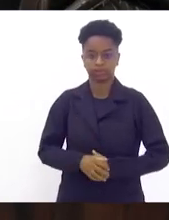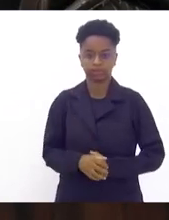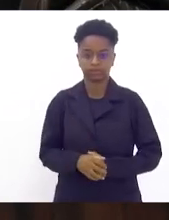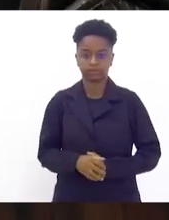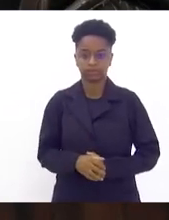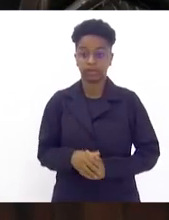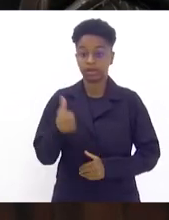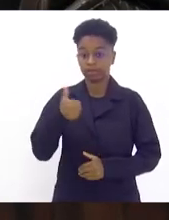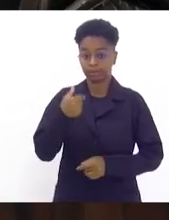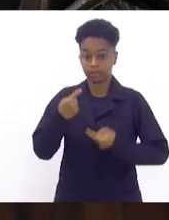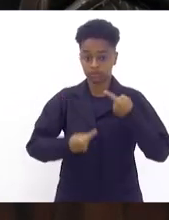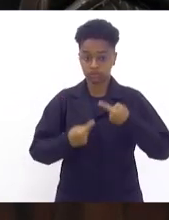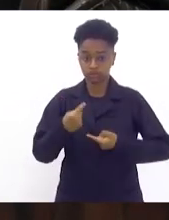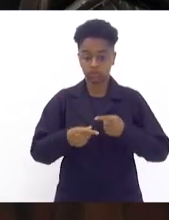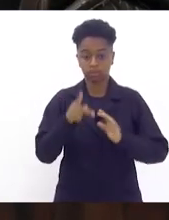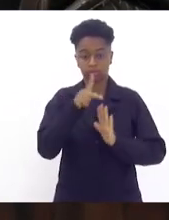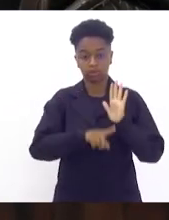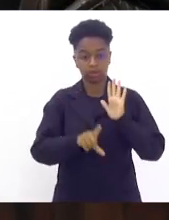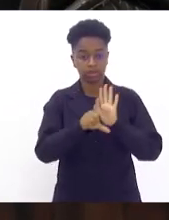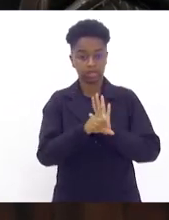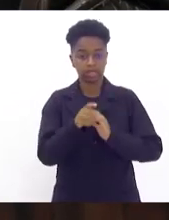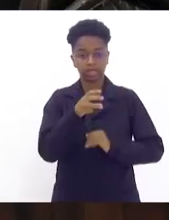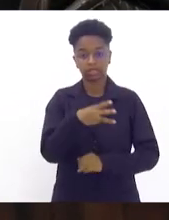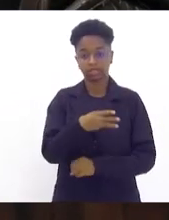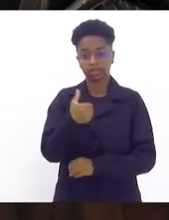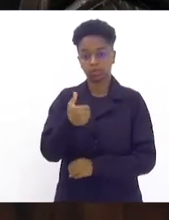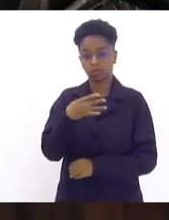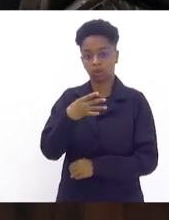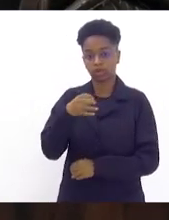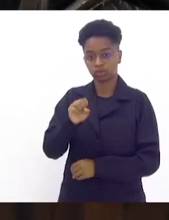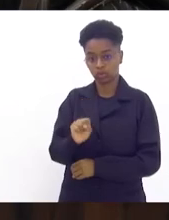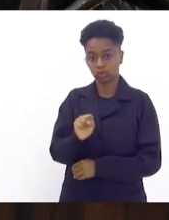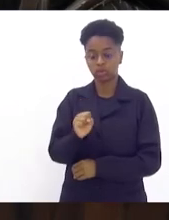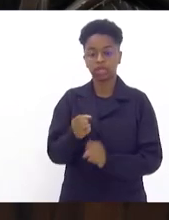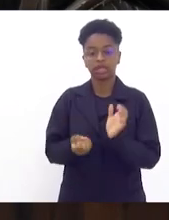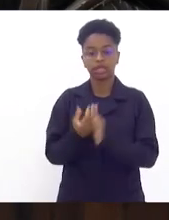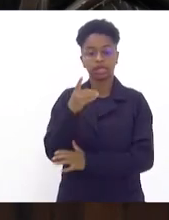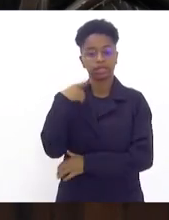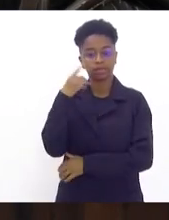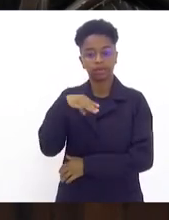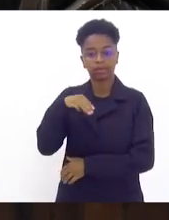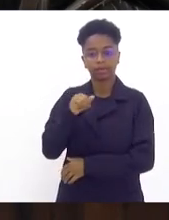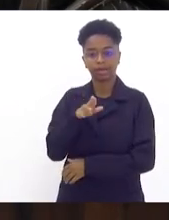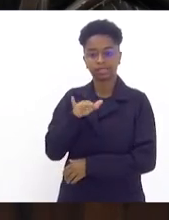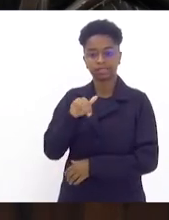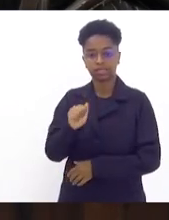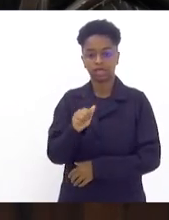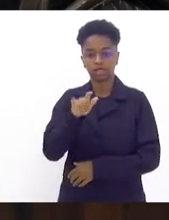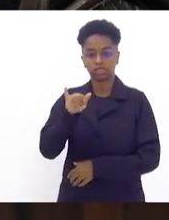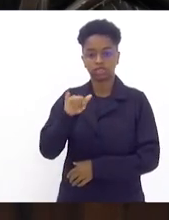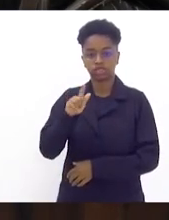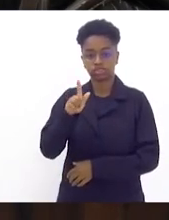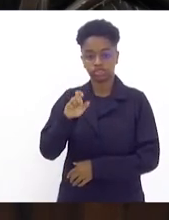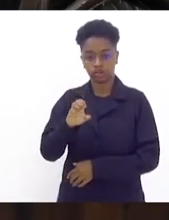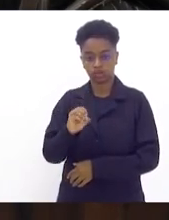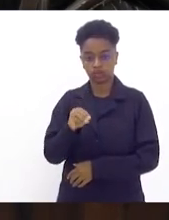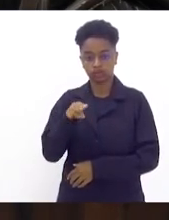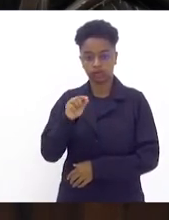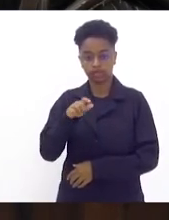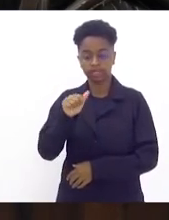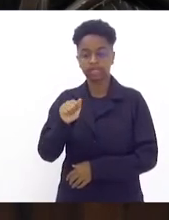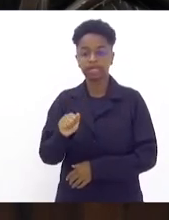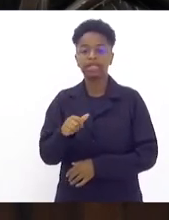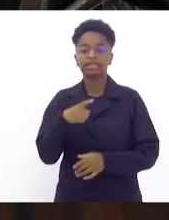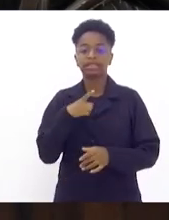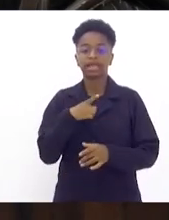primeira discussão, projeto de lei 3148-2017, de autoria da deputada Márcia Giovanni, que autoriza o Poder Executivo a criar